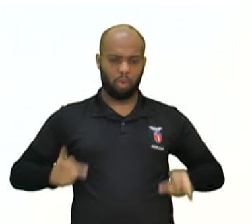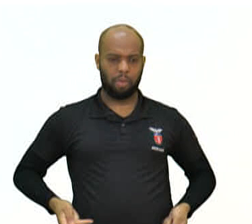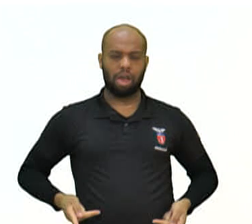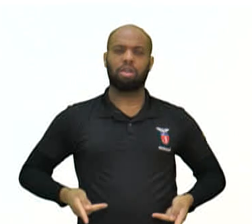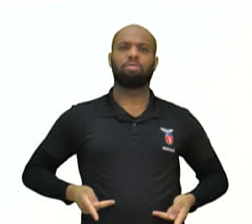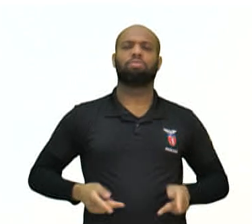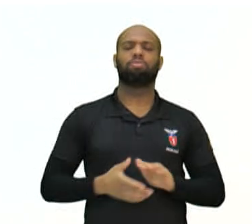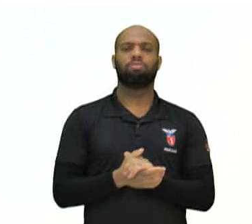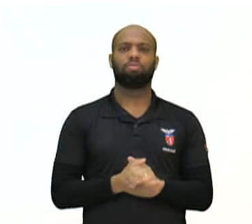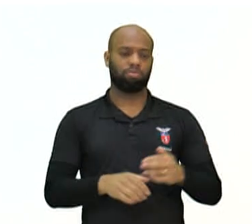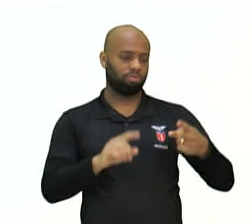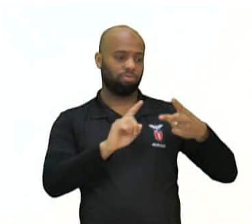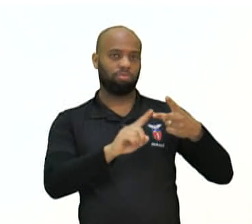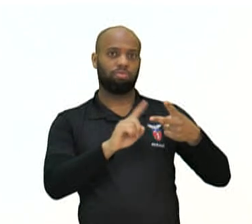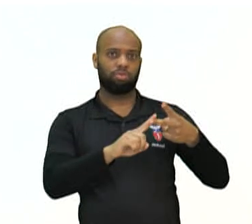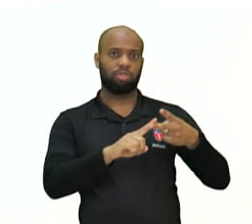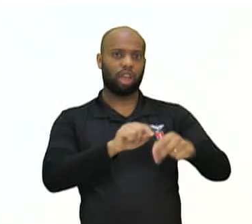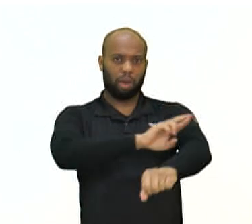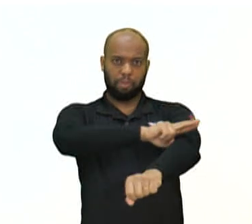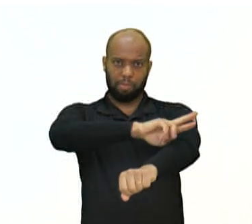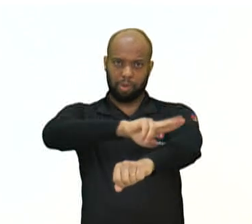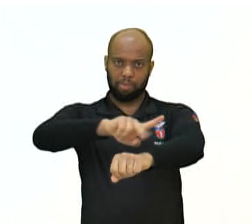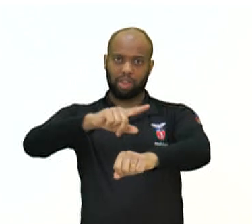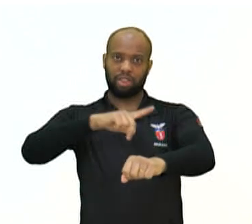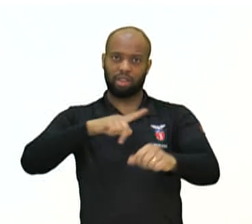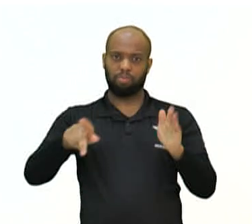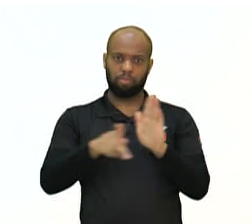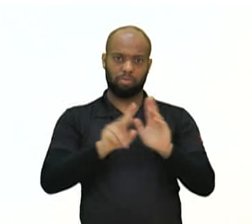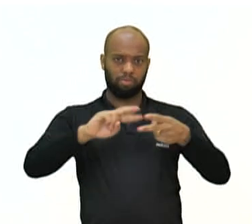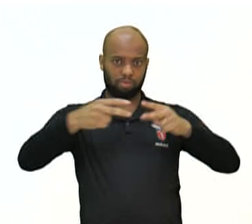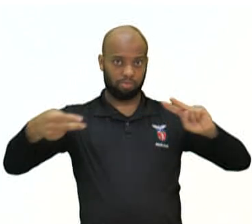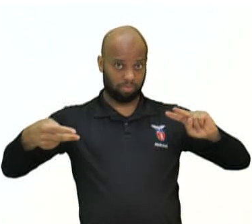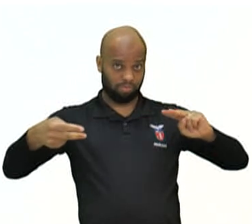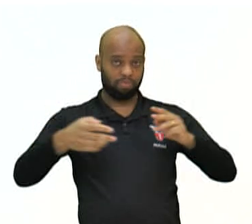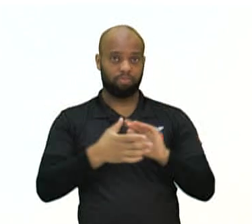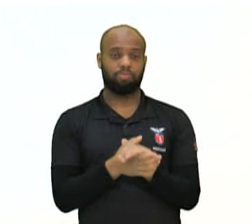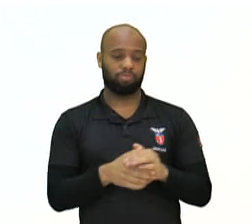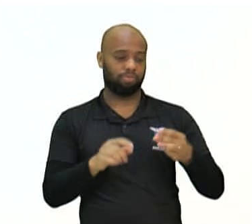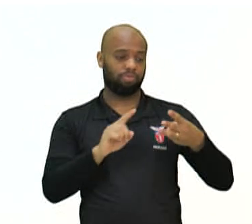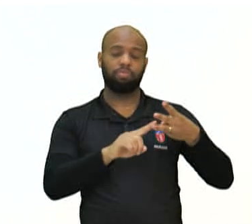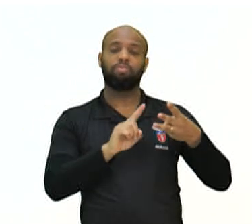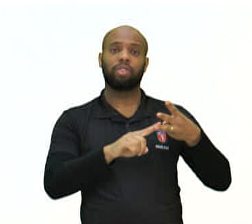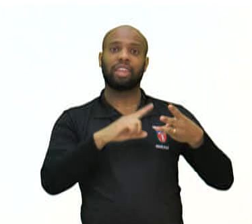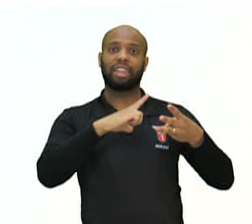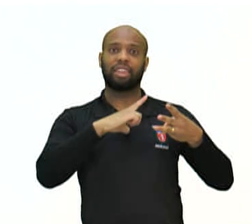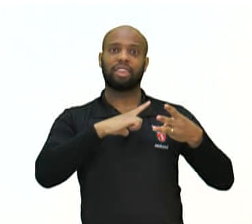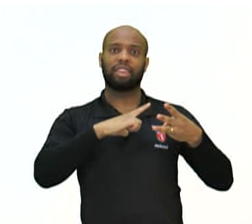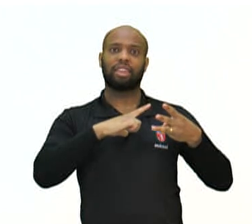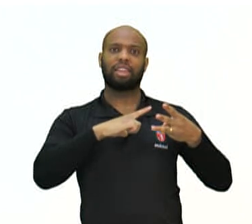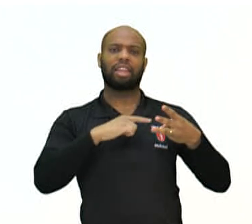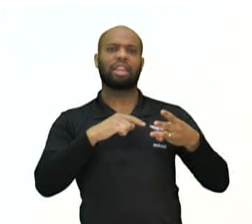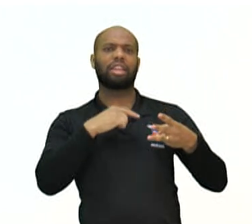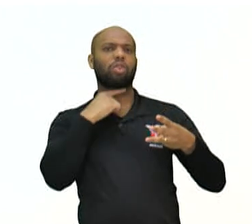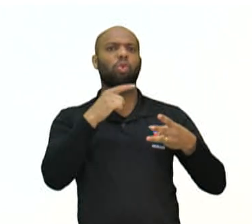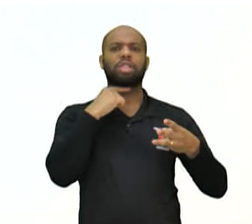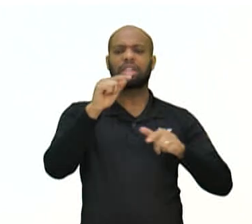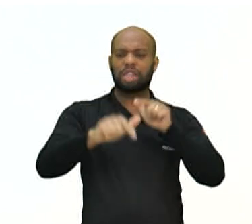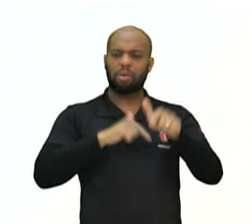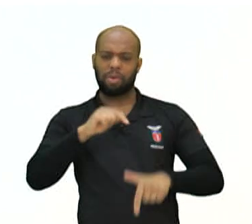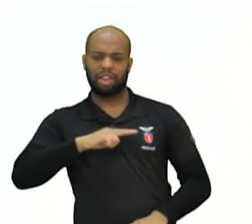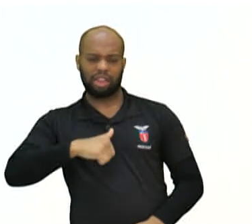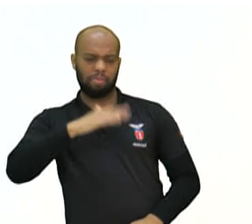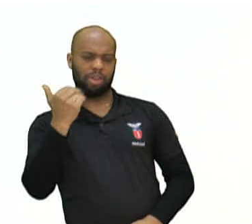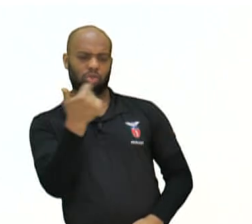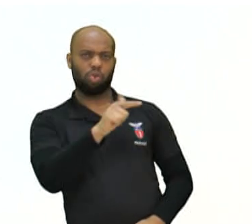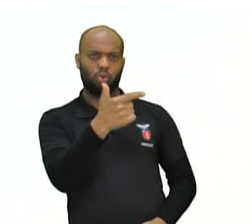humanos. B. As raças humanas têm origem genética. C. Ninguém pode trabalhar para ter mais propriedades que outros. Ou